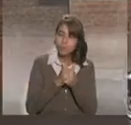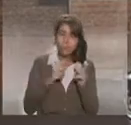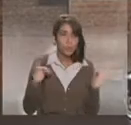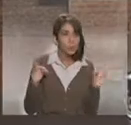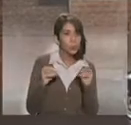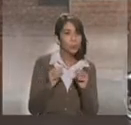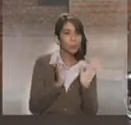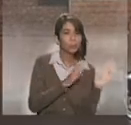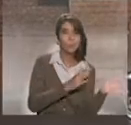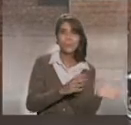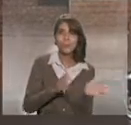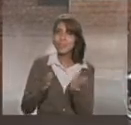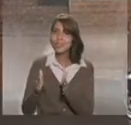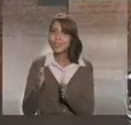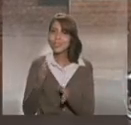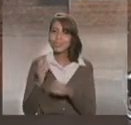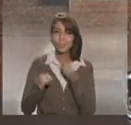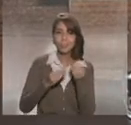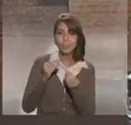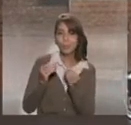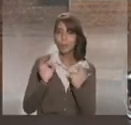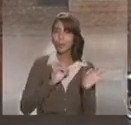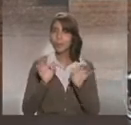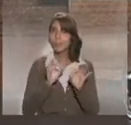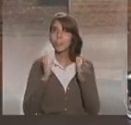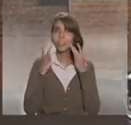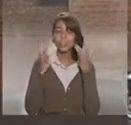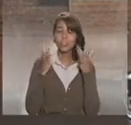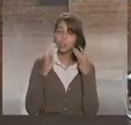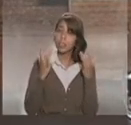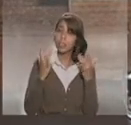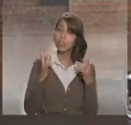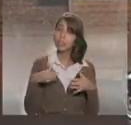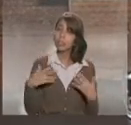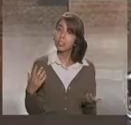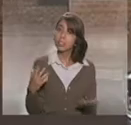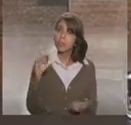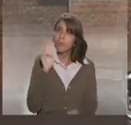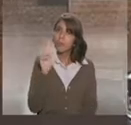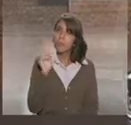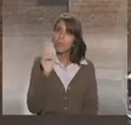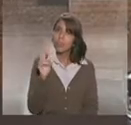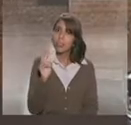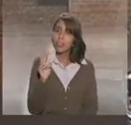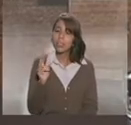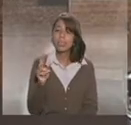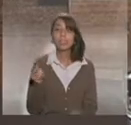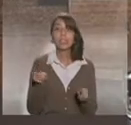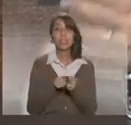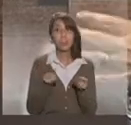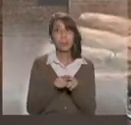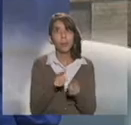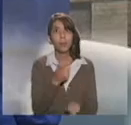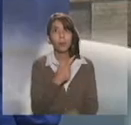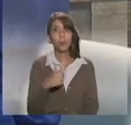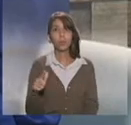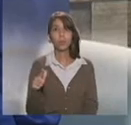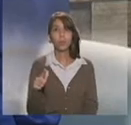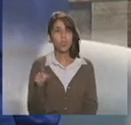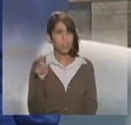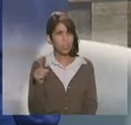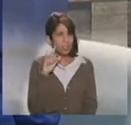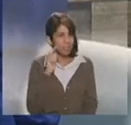processos da leitura da peça de teatro e aquilo realmente e teve outra coisa também aí você se